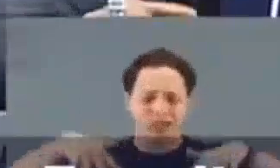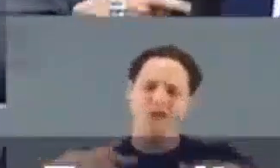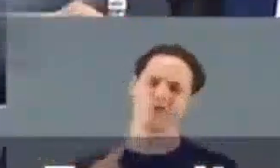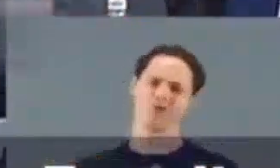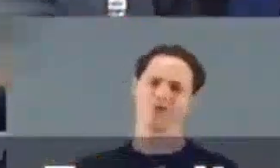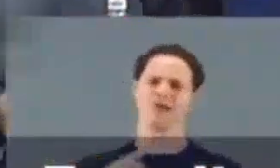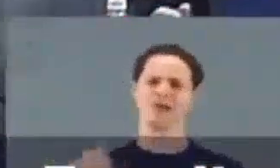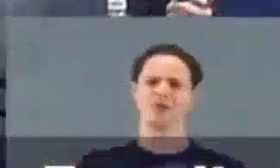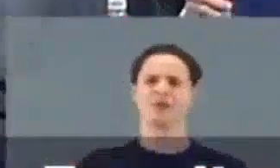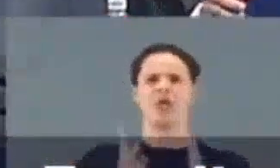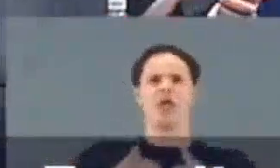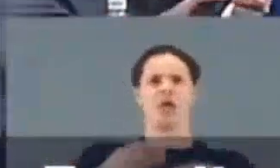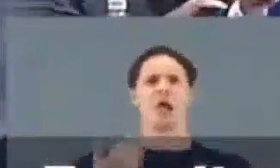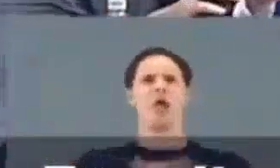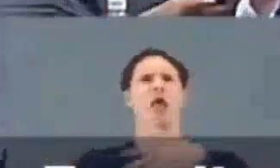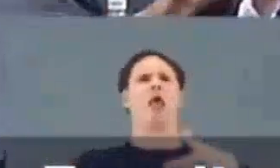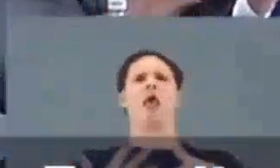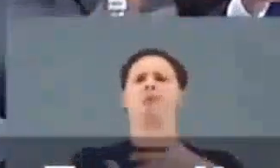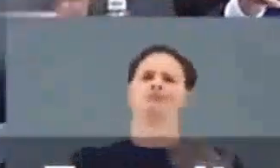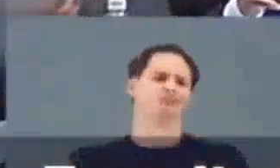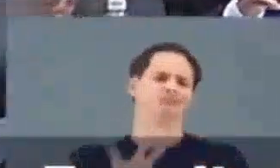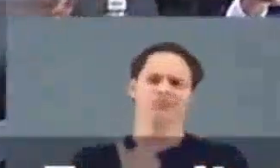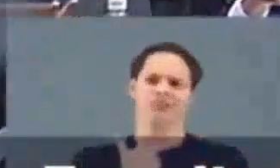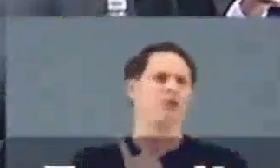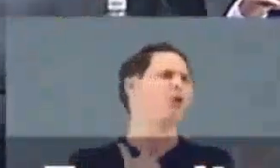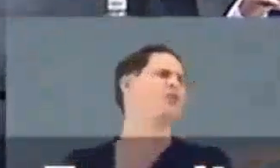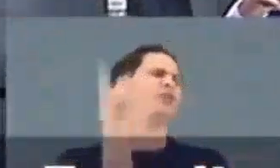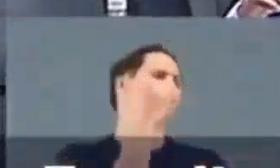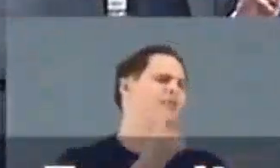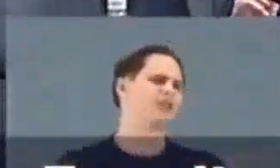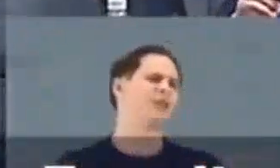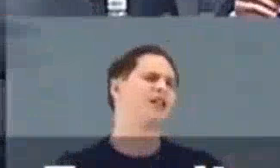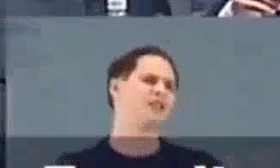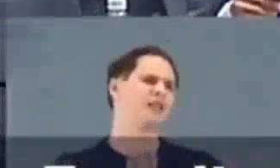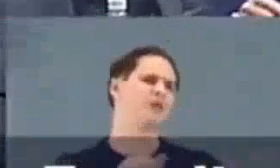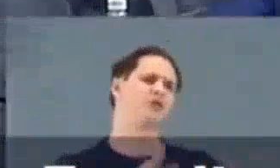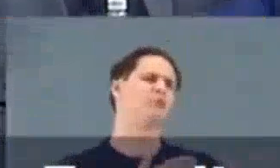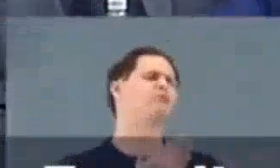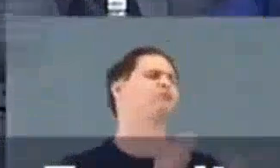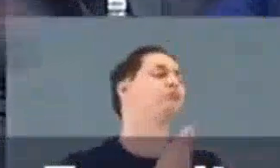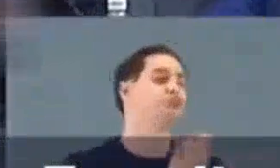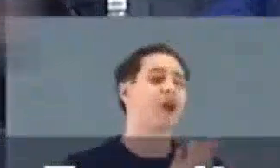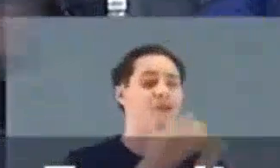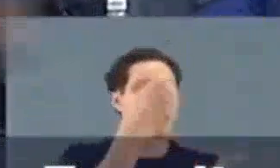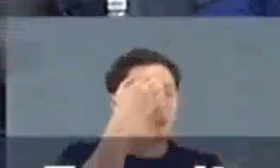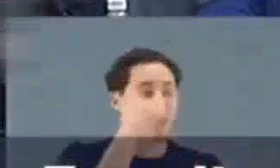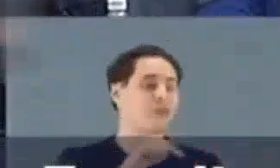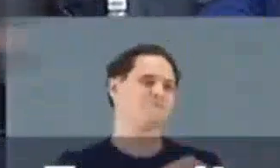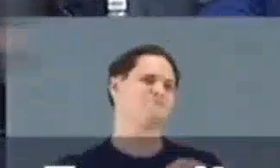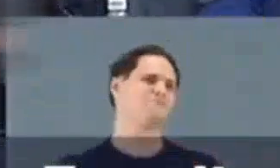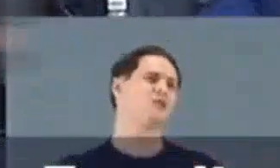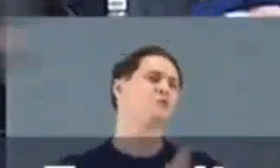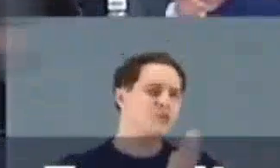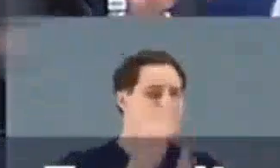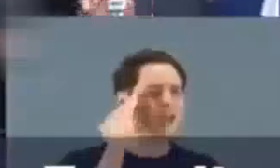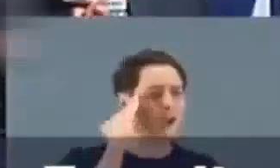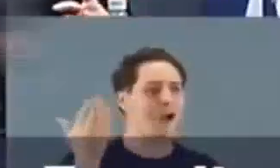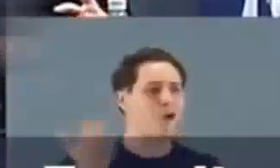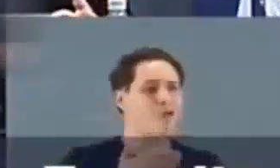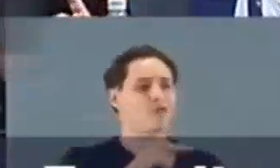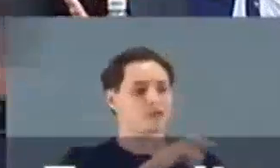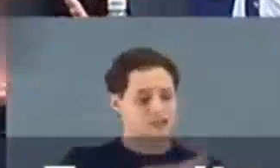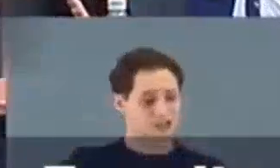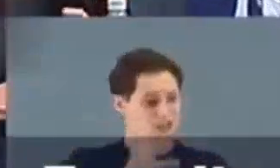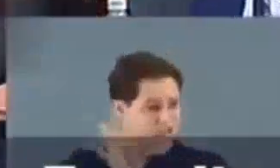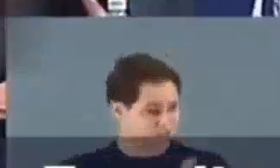não podemos continuar com esse clima. Deputado Edemauro, eu vou pedir a compreensão de Vossa Excelência para que Vossa Excelência,